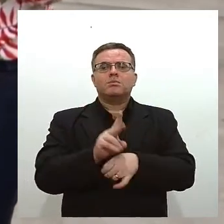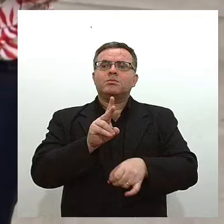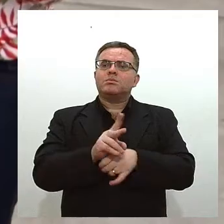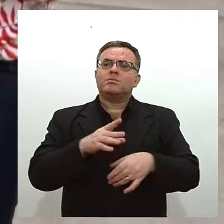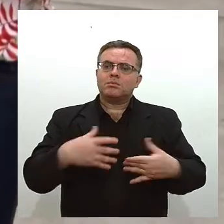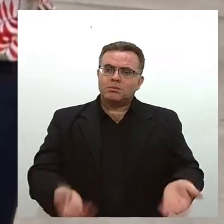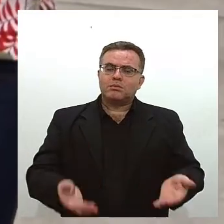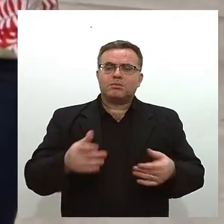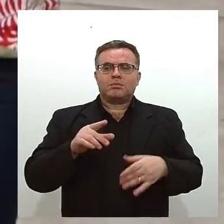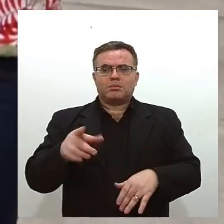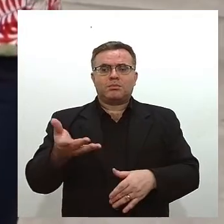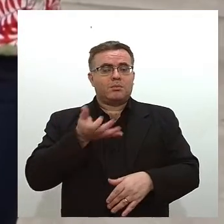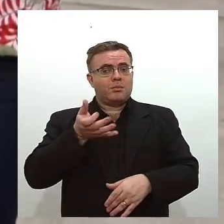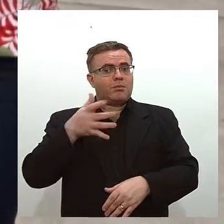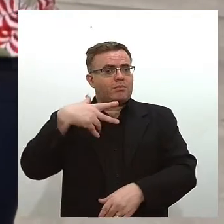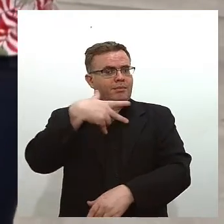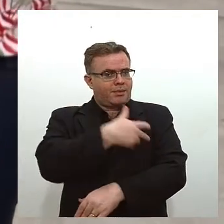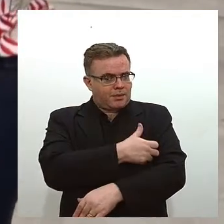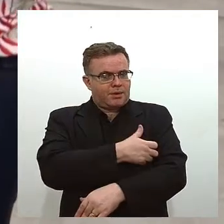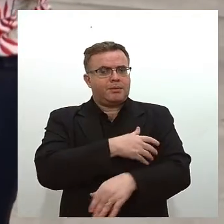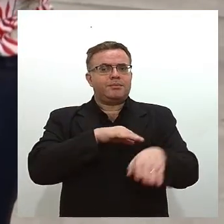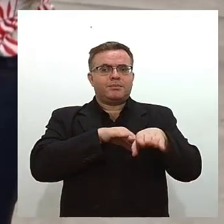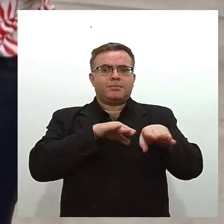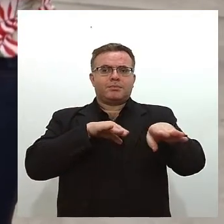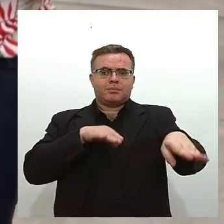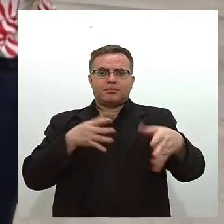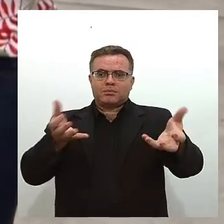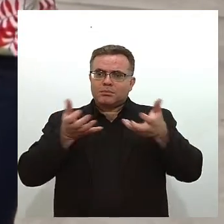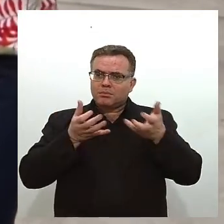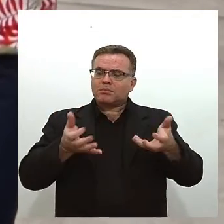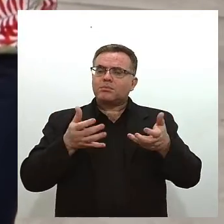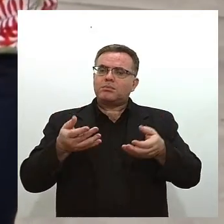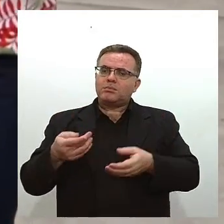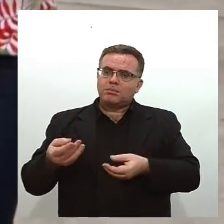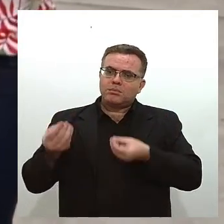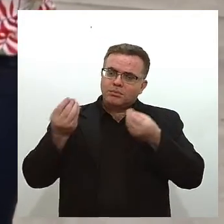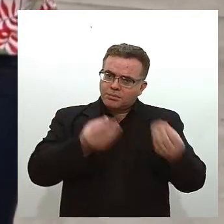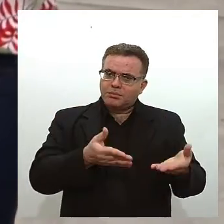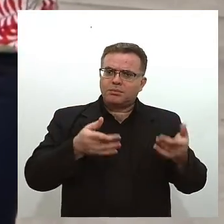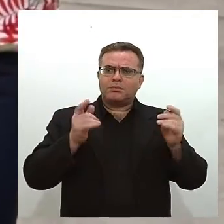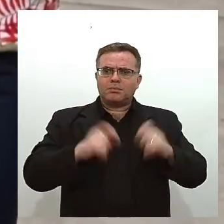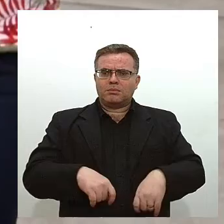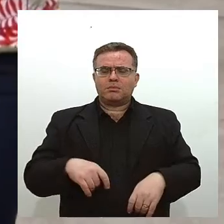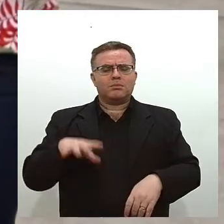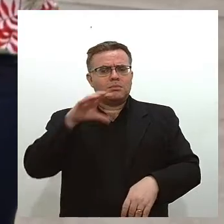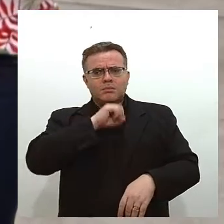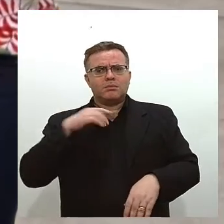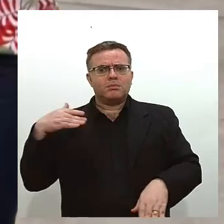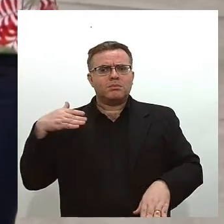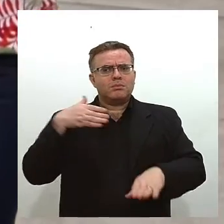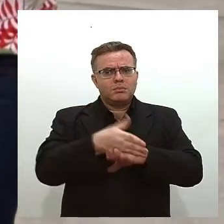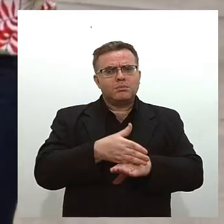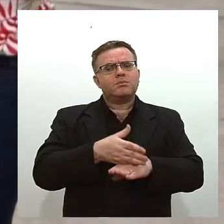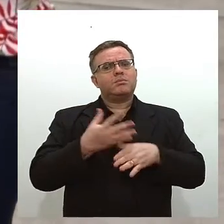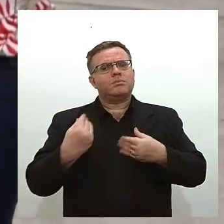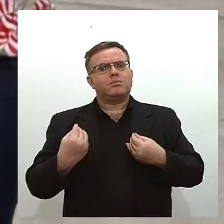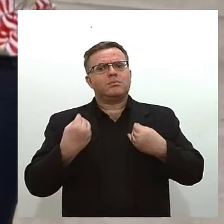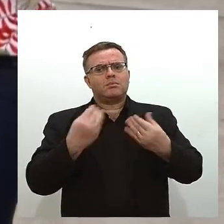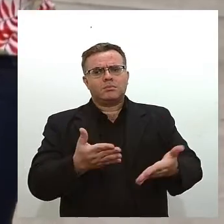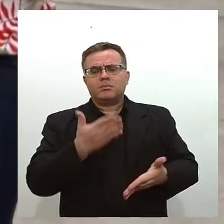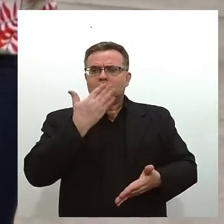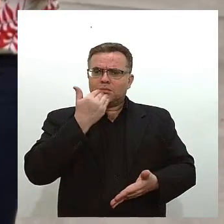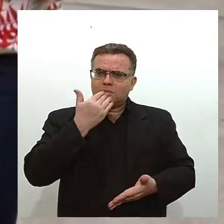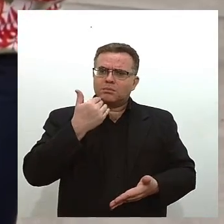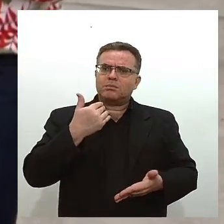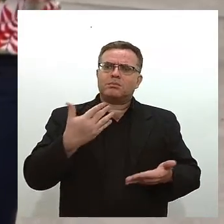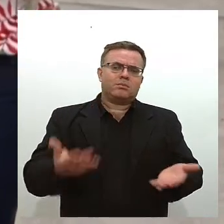se vacinar nas UBSs e querem fazer a sua doação, pode dar uma passadinha aqui, dar uma chegadinha aqui, deixa seu